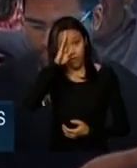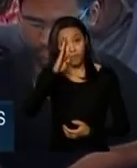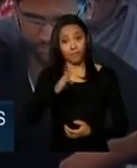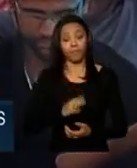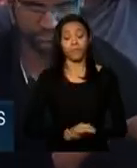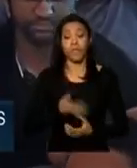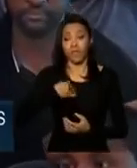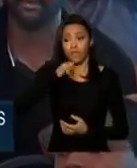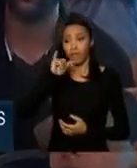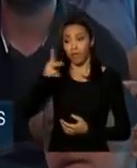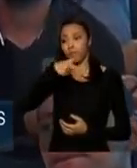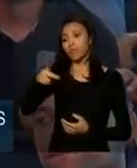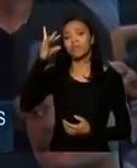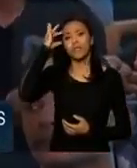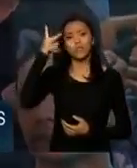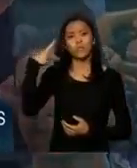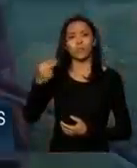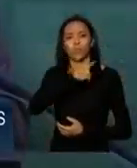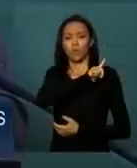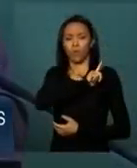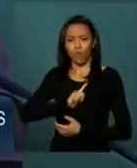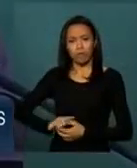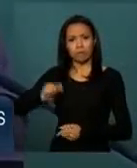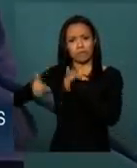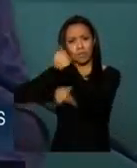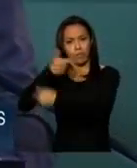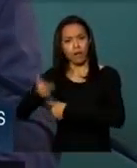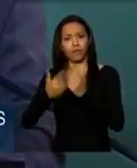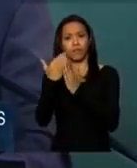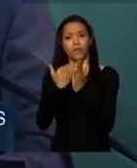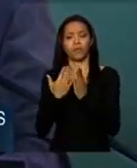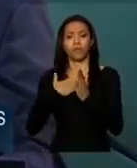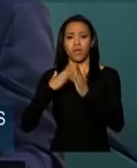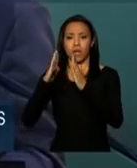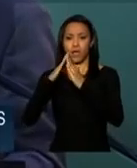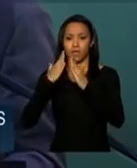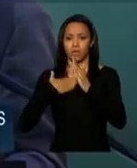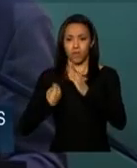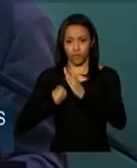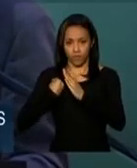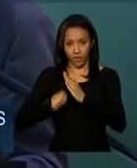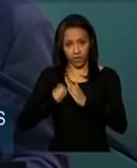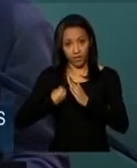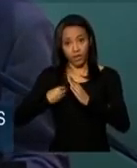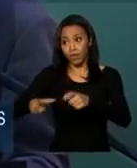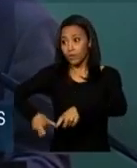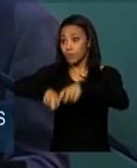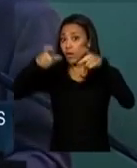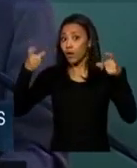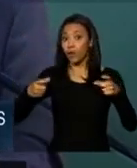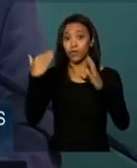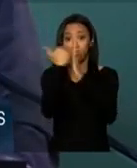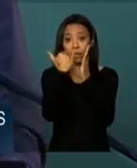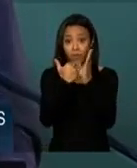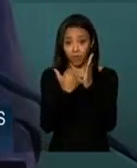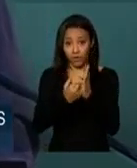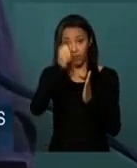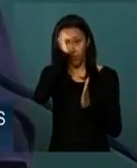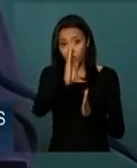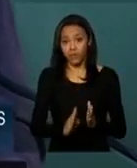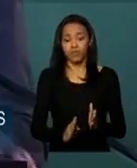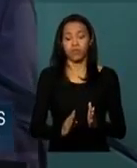Presidenta, seu governo tem atuado no Minha Casa Minha Vida, que talvez hoje seja um dos maiores programas em execução desse